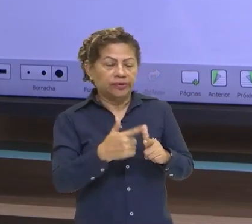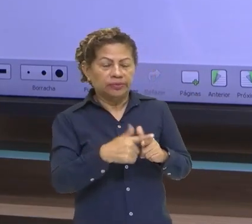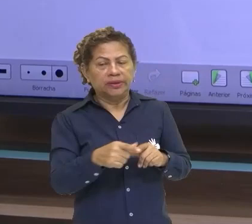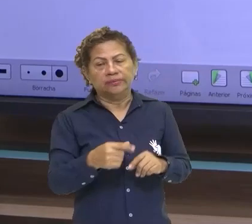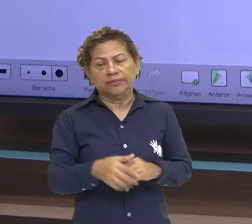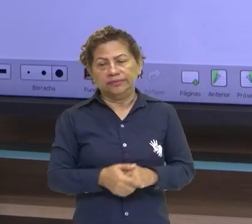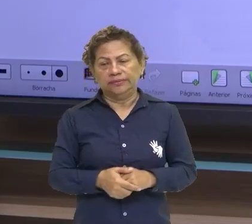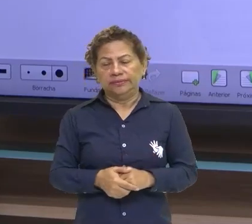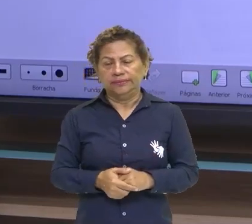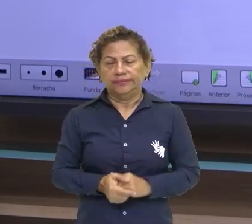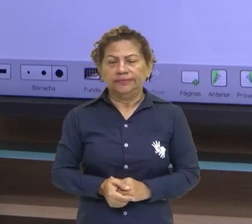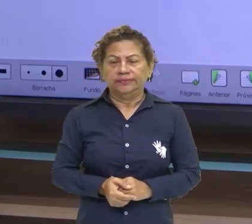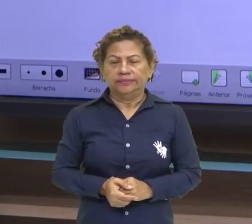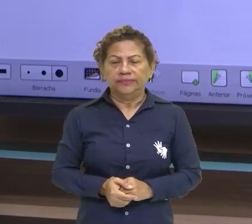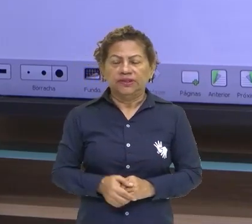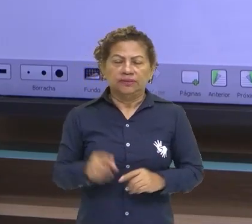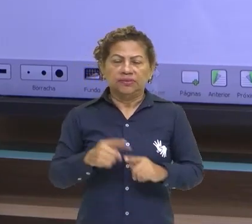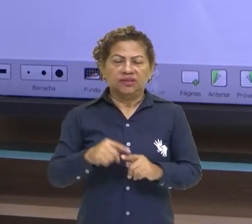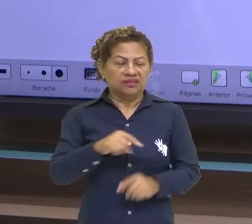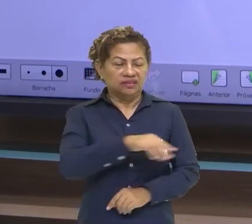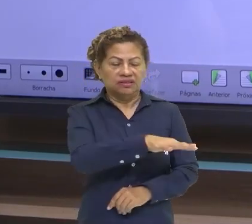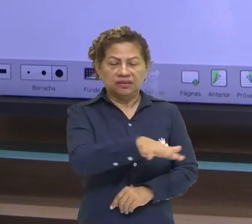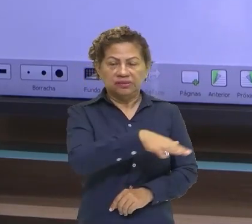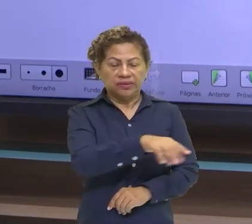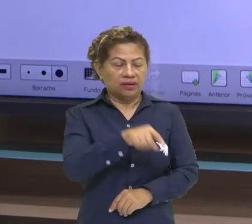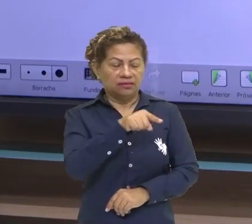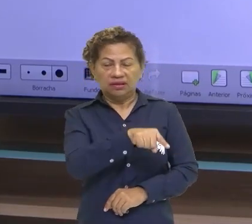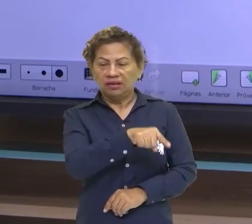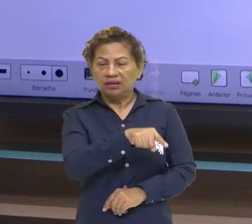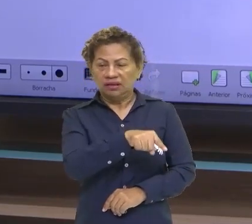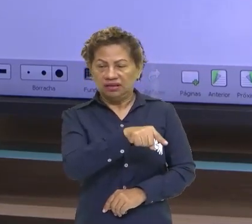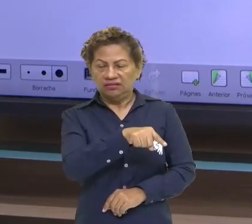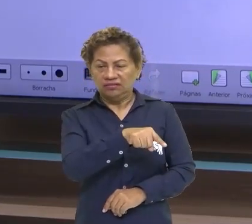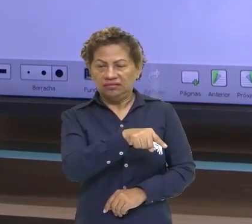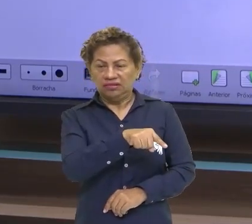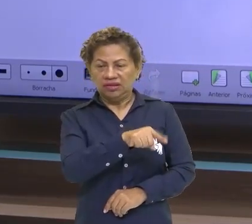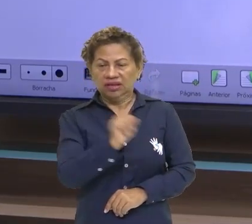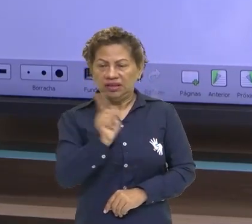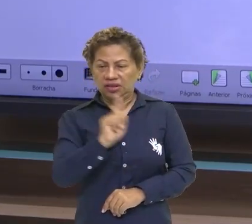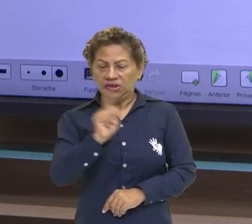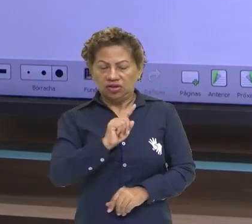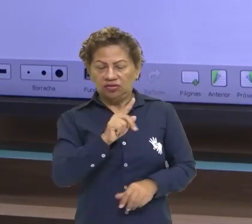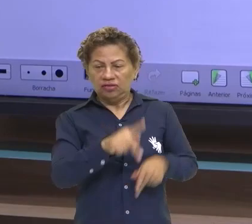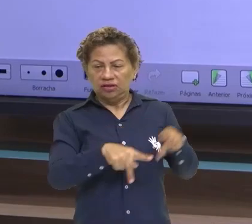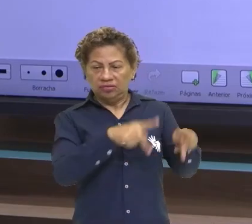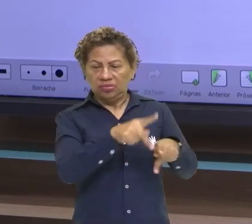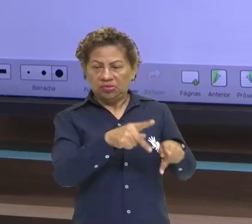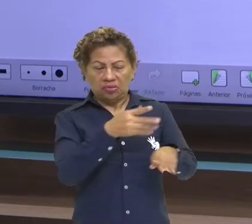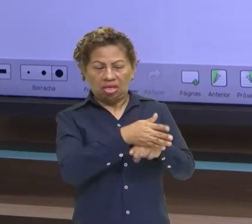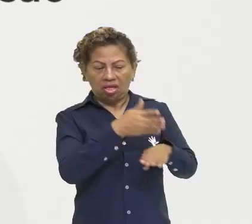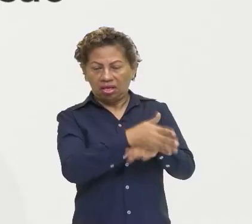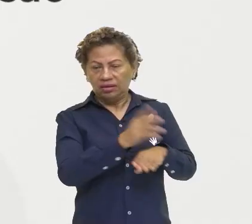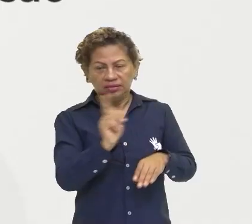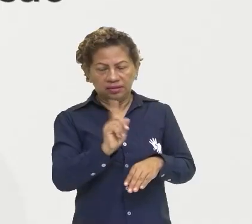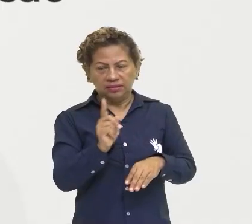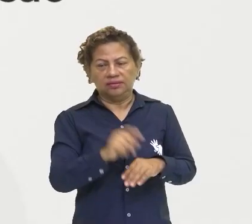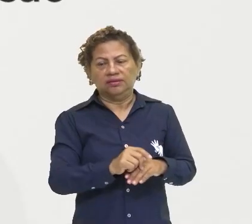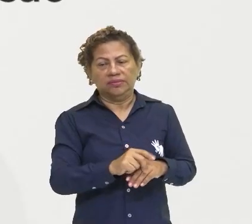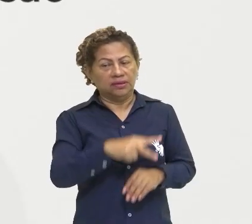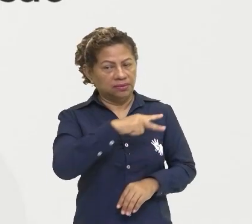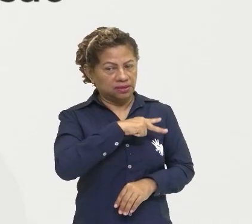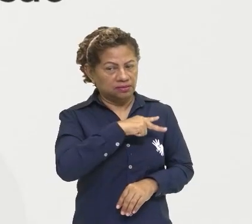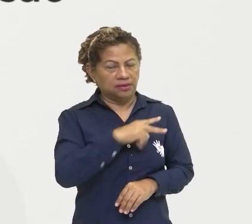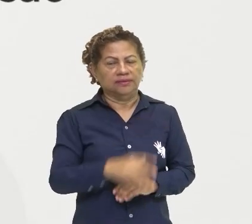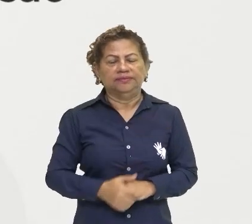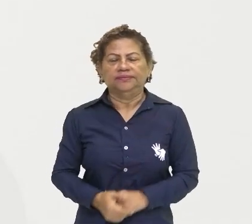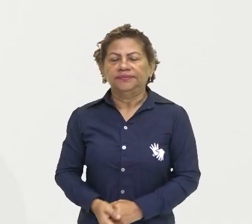de fazer com que esse espaço ele não seja realmente um espaço público, tudo bem? Vamos continuar? Olha